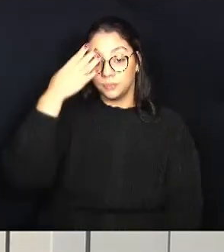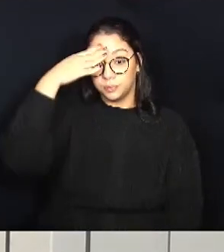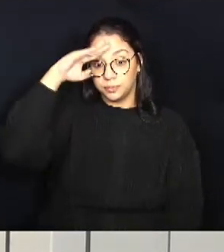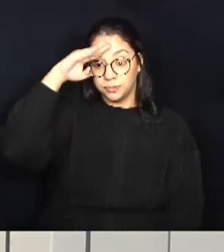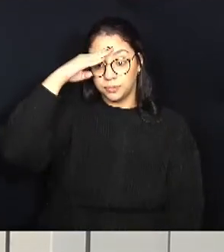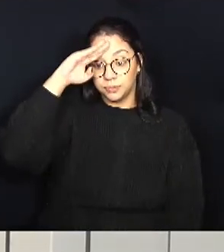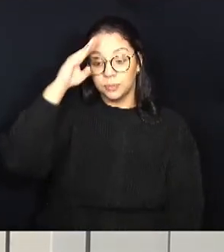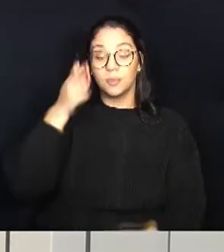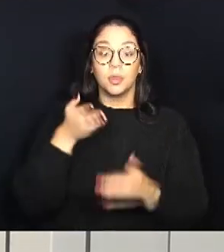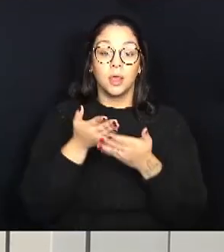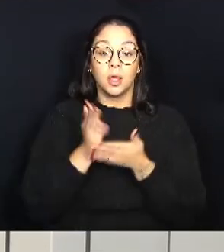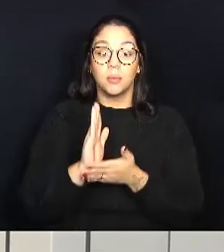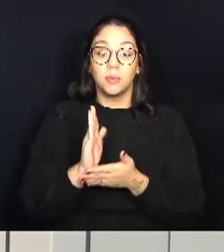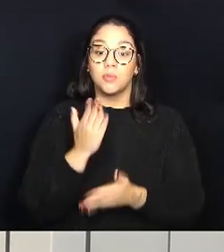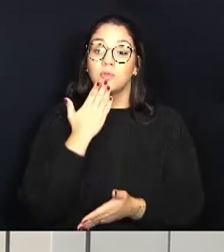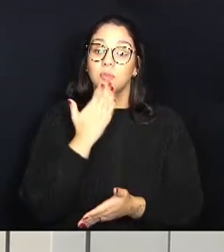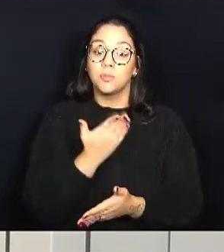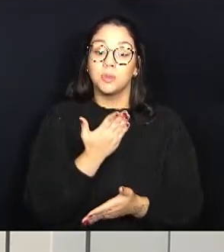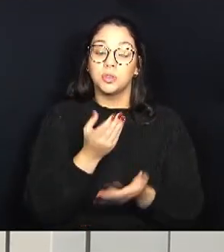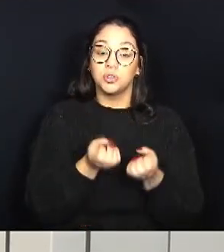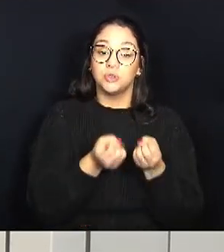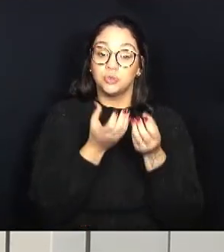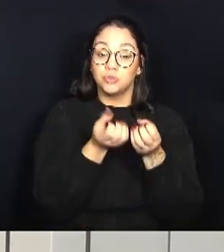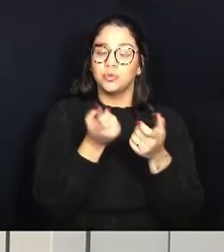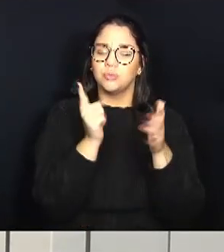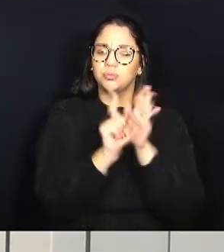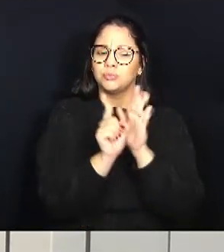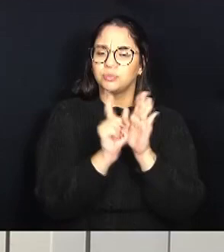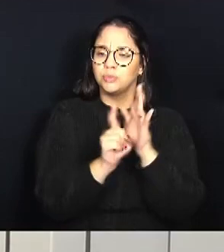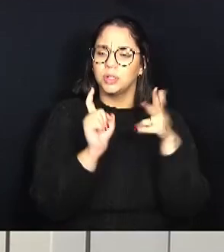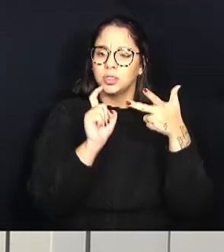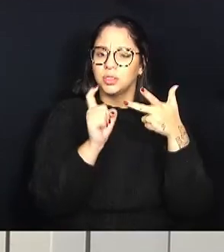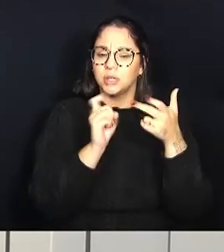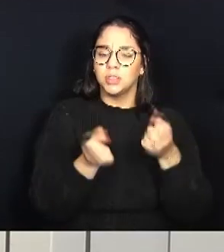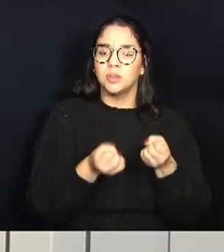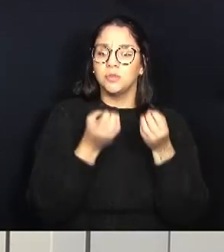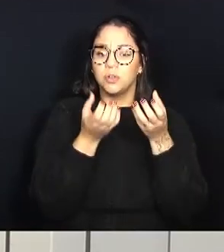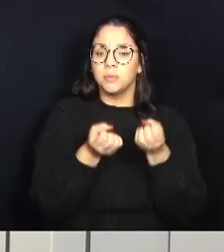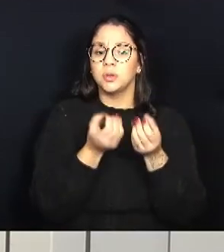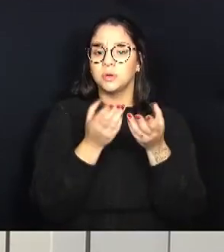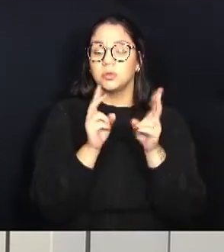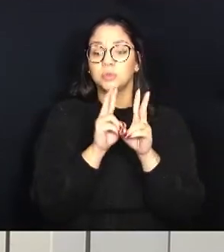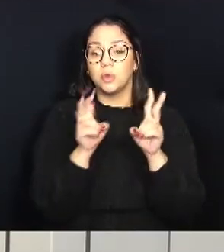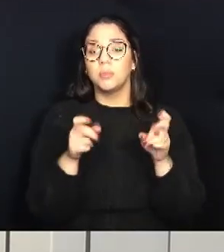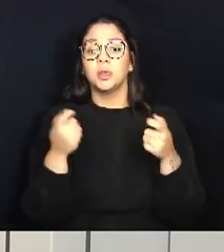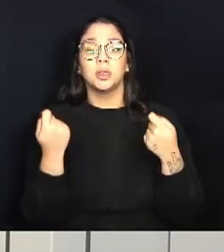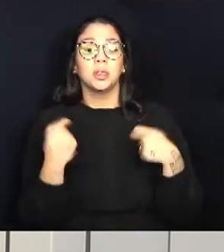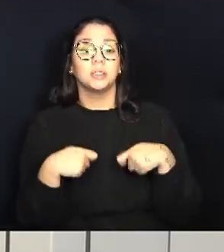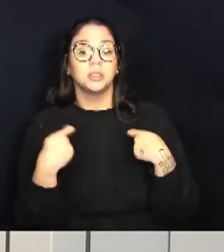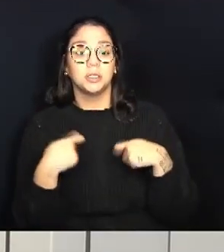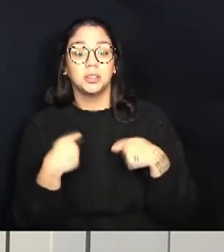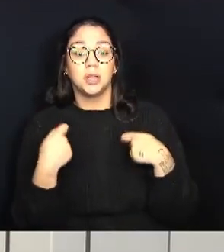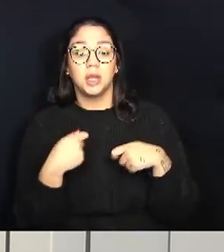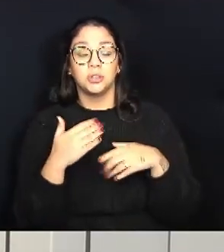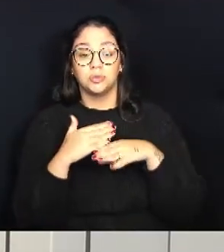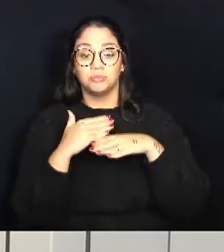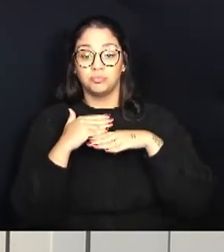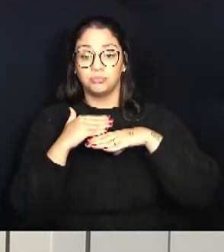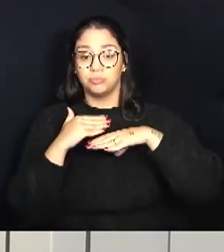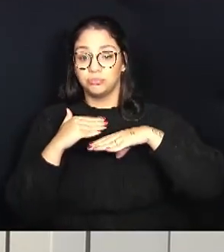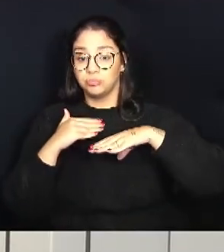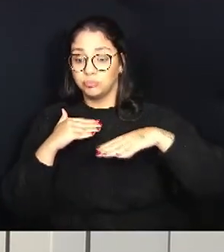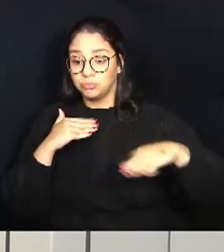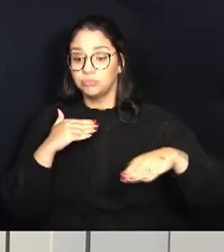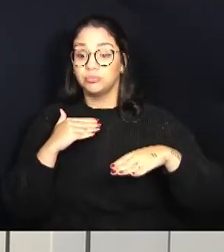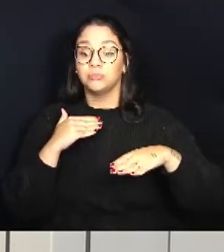protocolou um requerimento perguntando ao Executivo informações sobre a necessidade da pavimentação asfáltica de